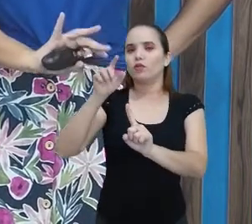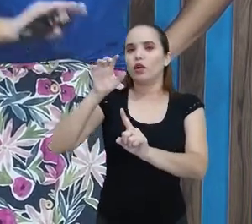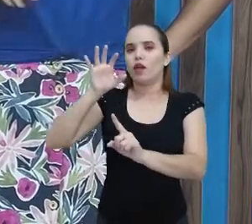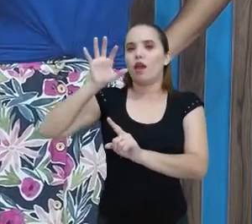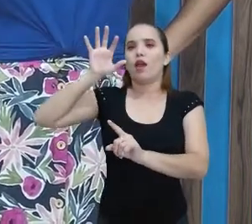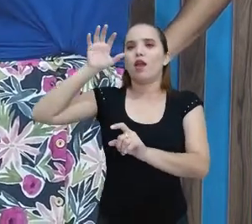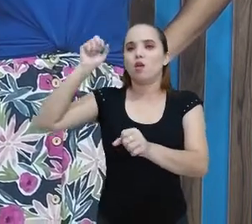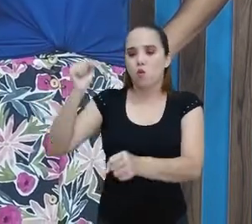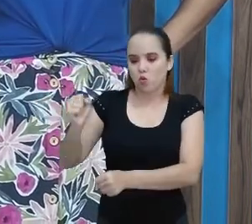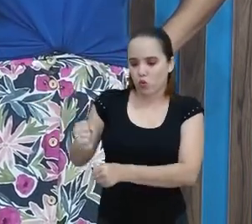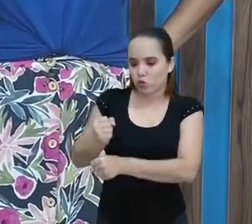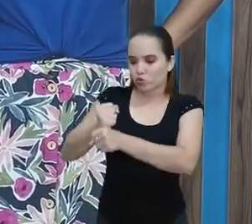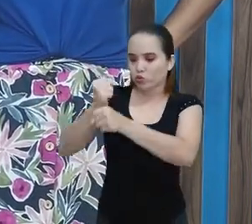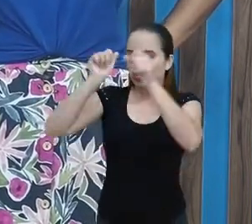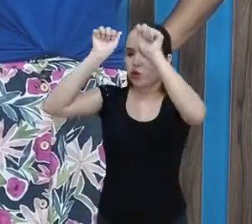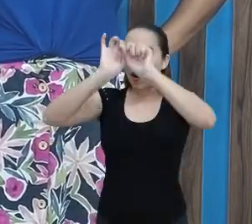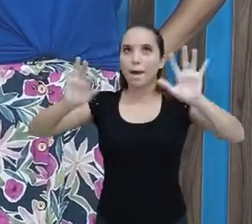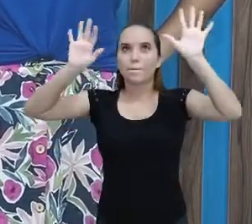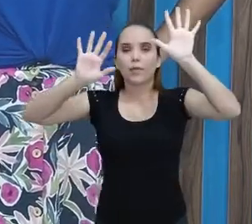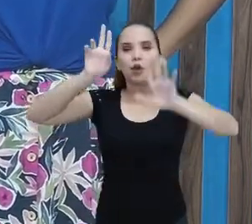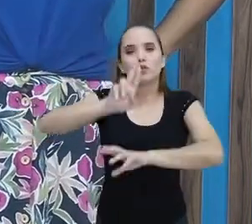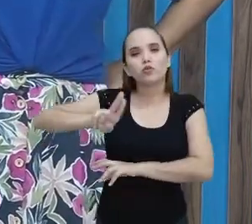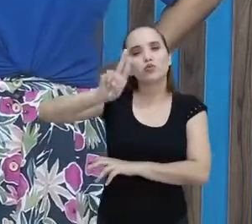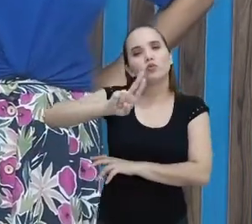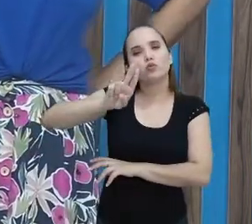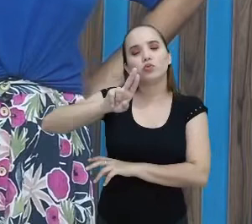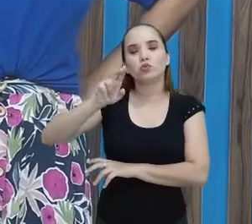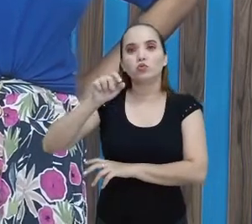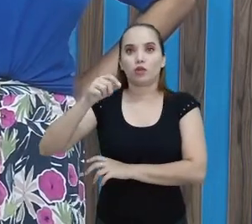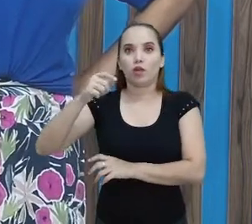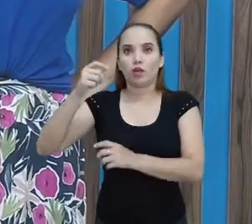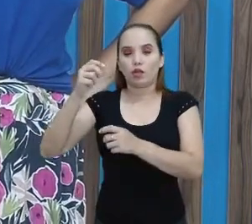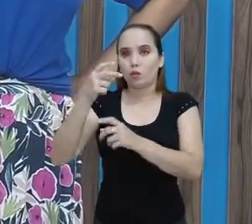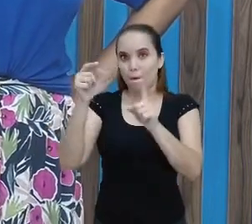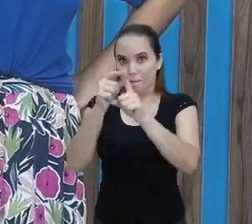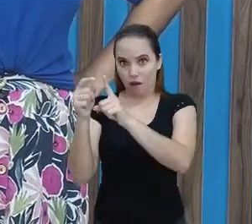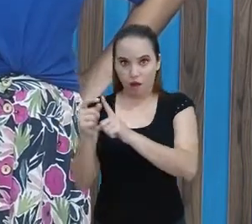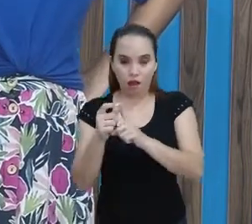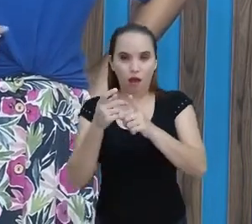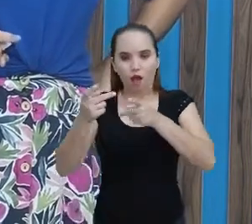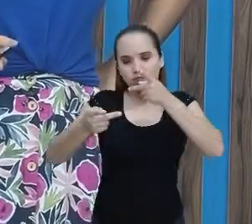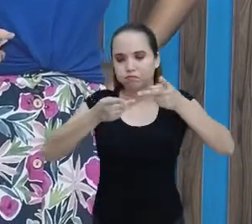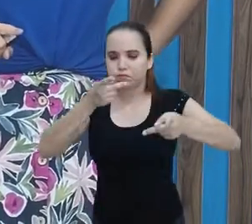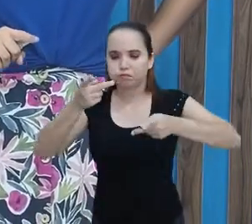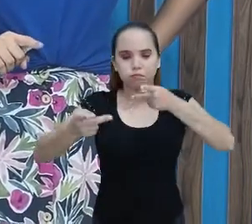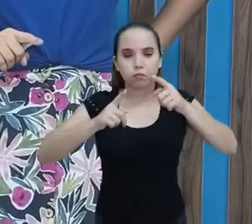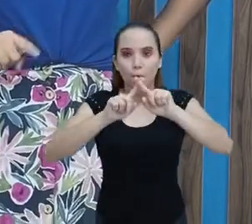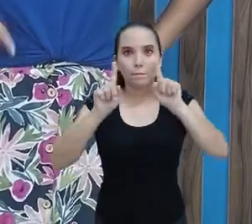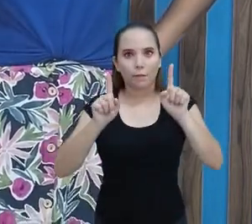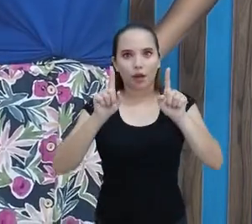vocês, mas o valor dado a essa imagem será dado pelo leitor. O